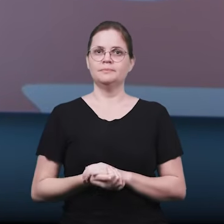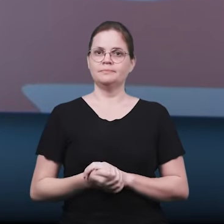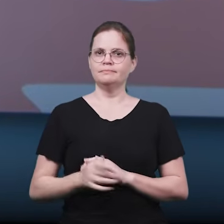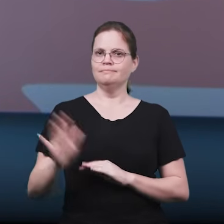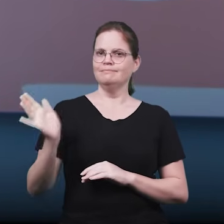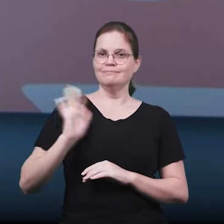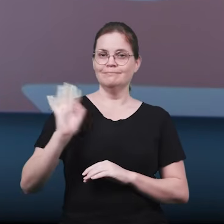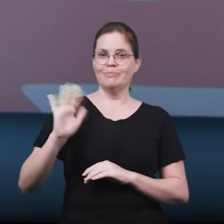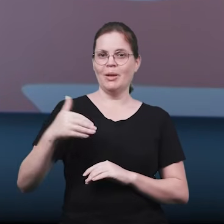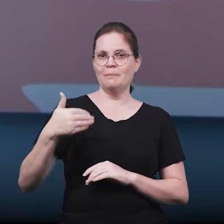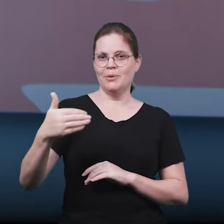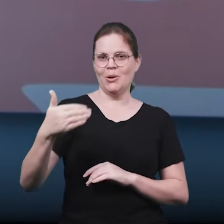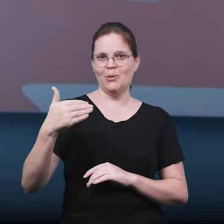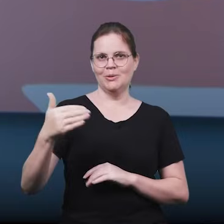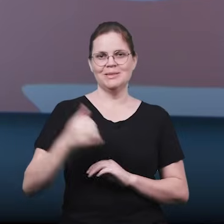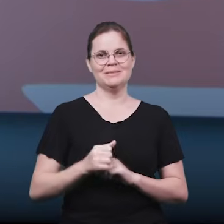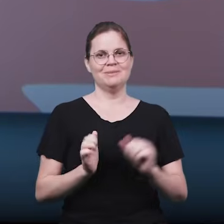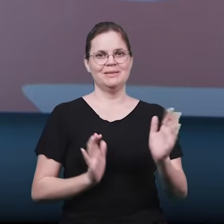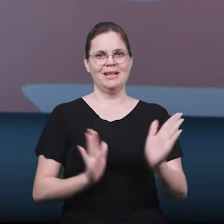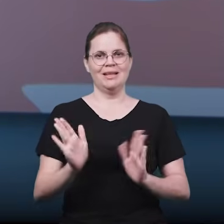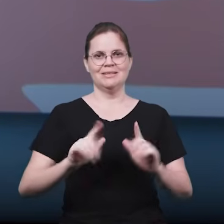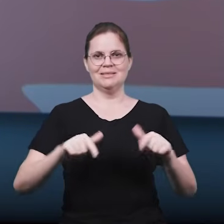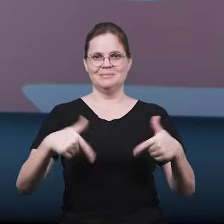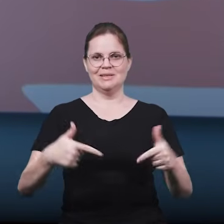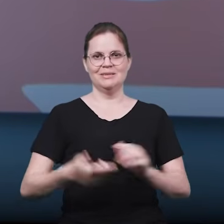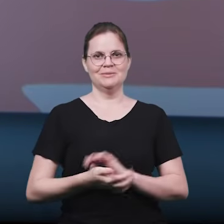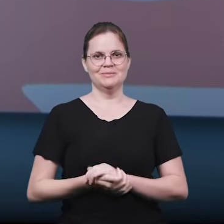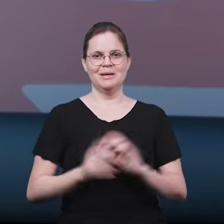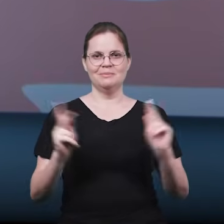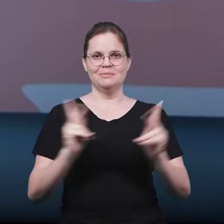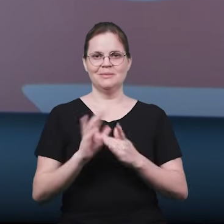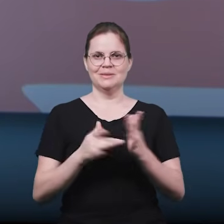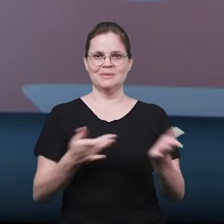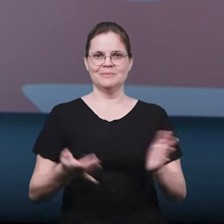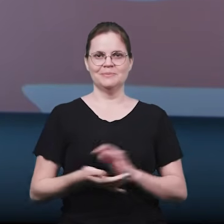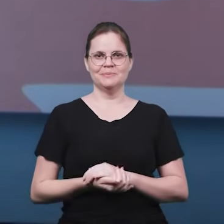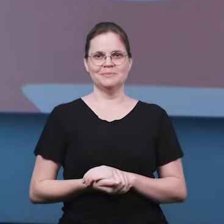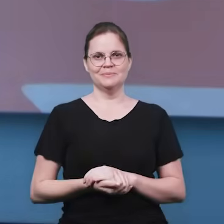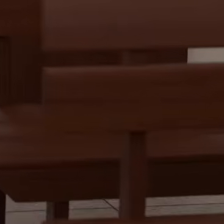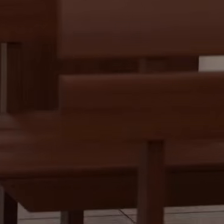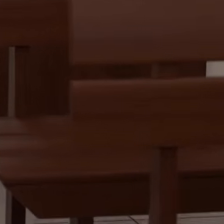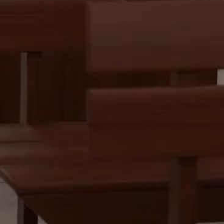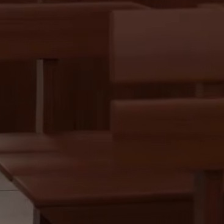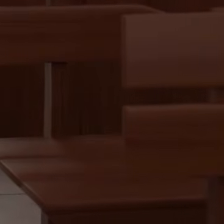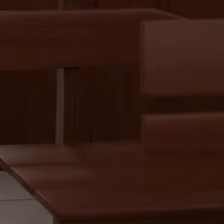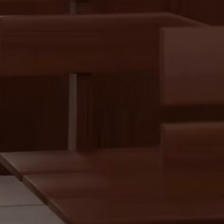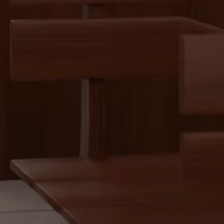Senhor. Até a próxima edição da Acessibilidade em Ação. A paz do Senhor.